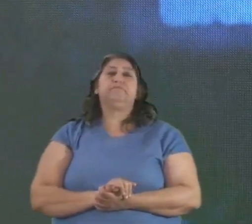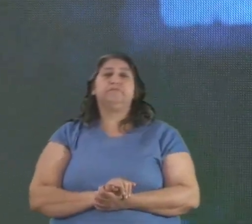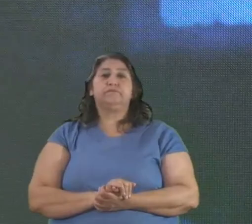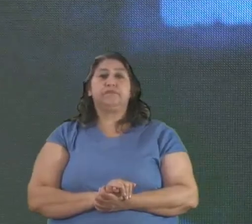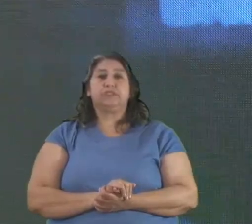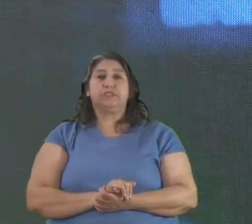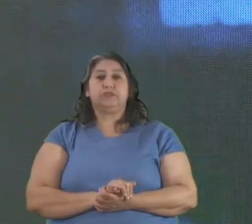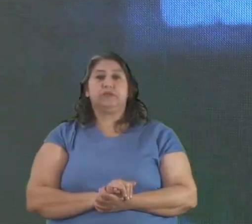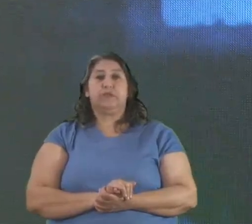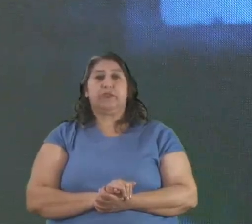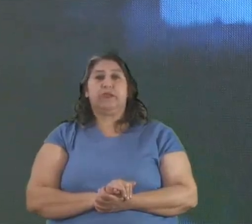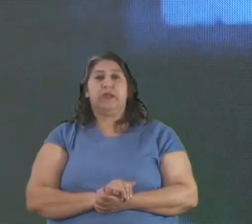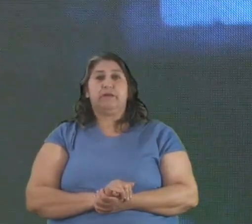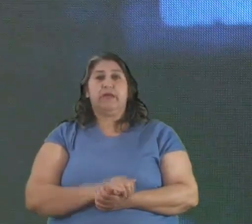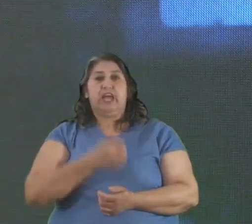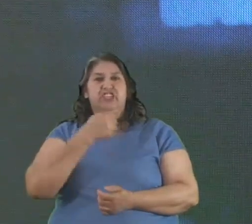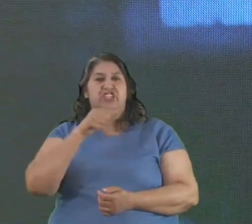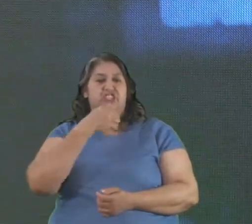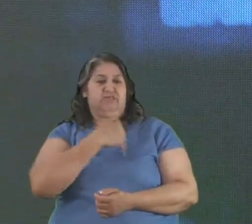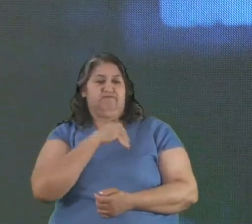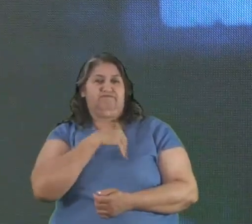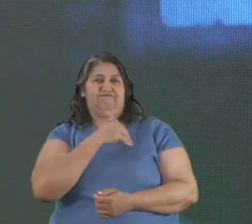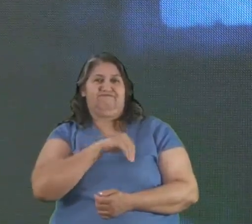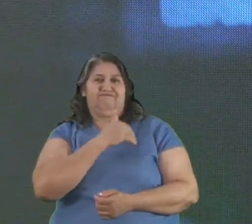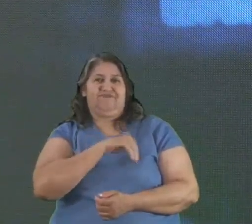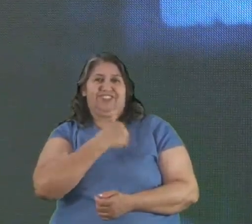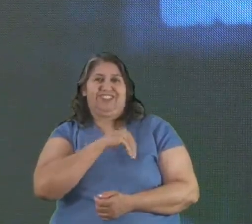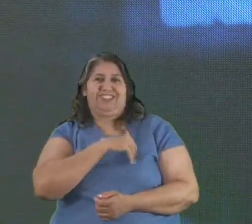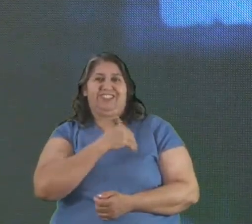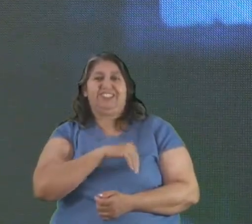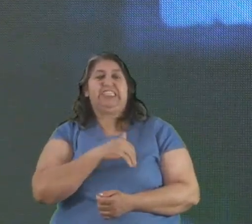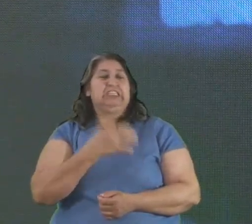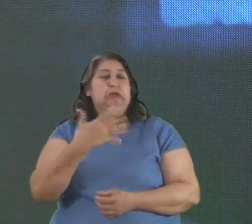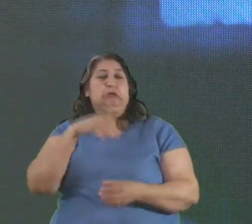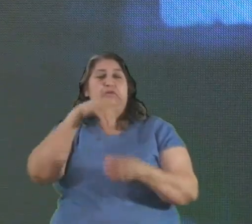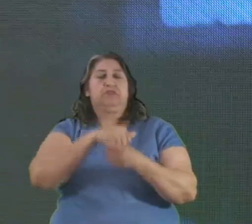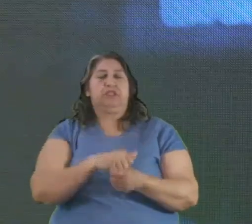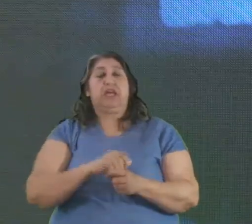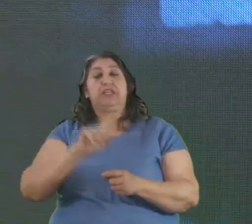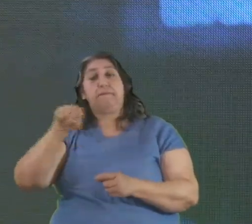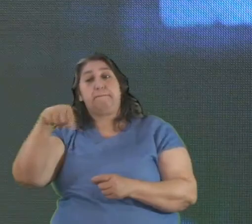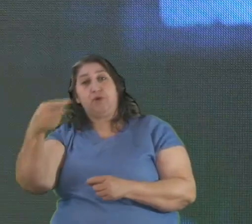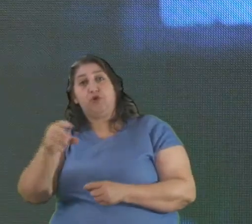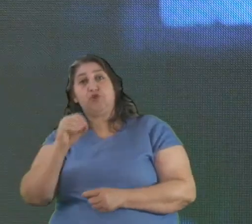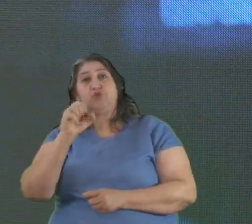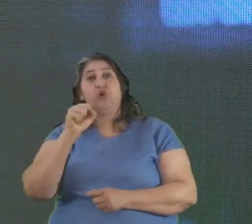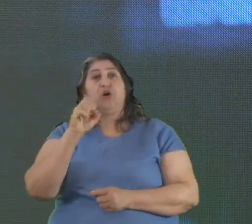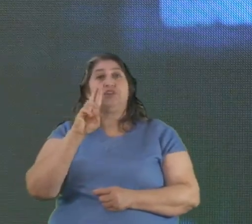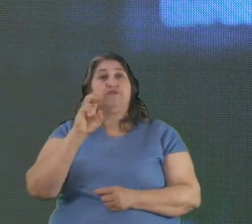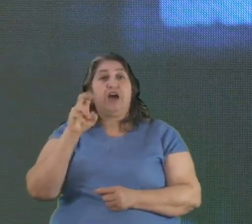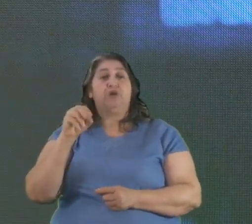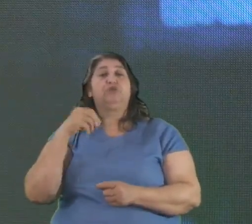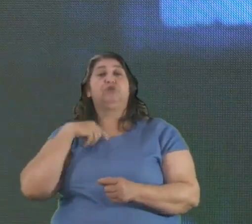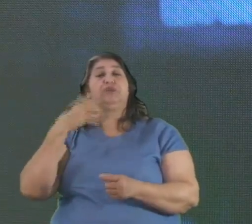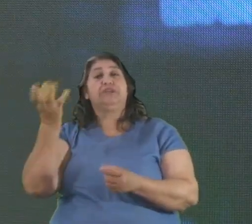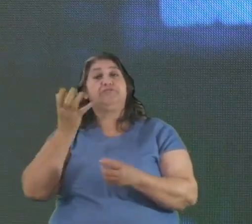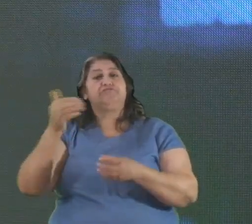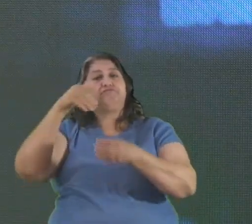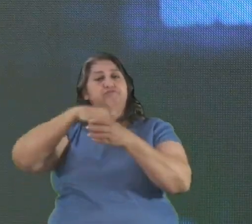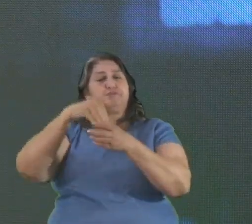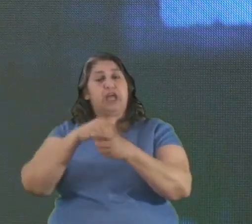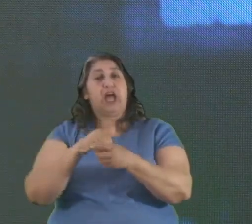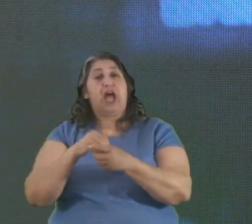Eles voltaram para a votação, Oswaldo Aranha colocou em votação e foi aprovado então a criação do